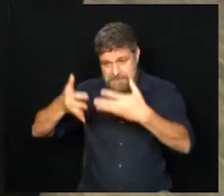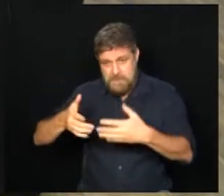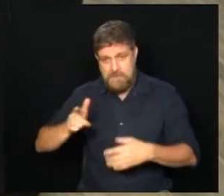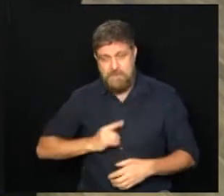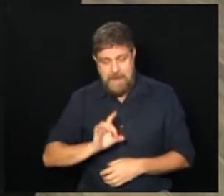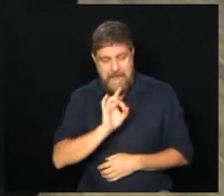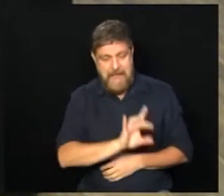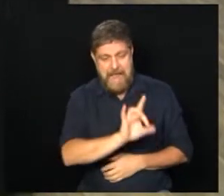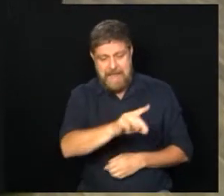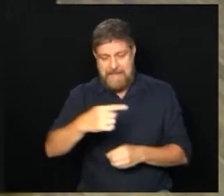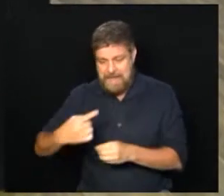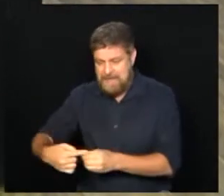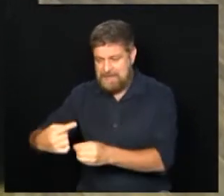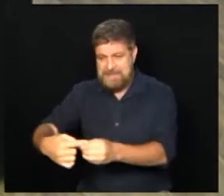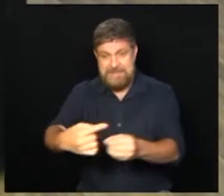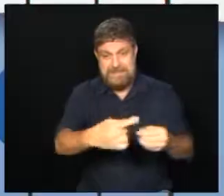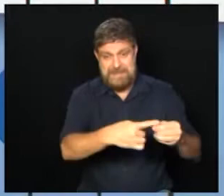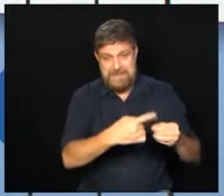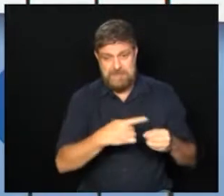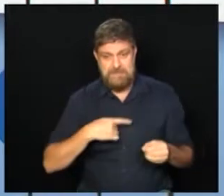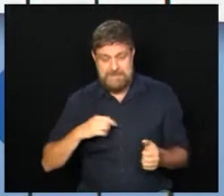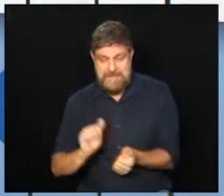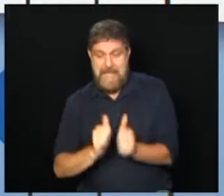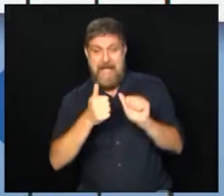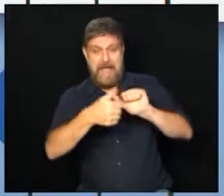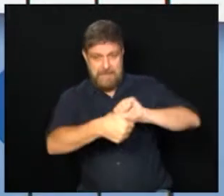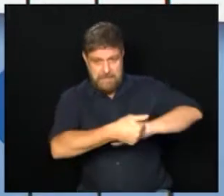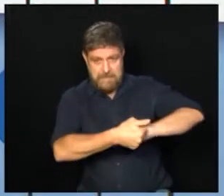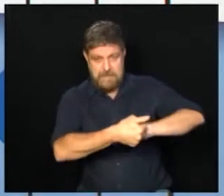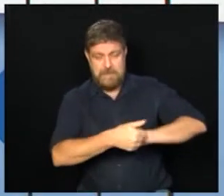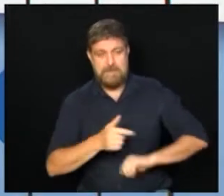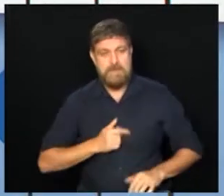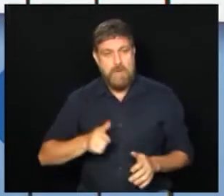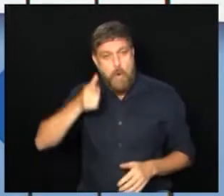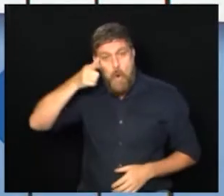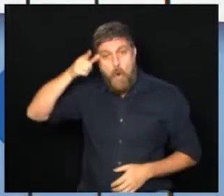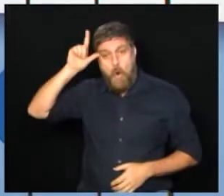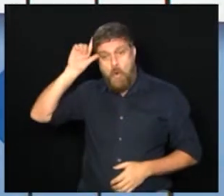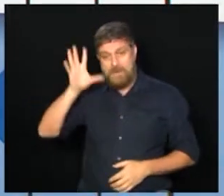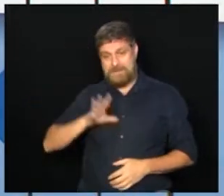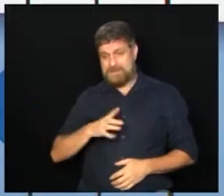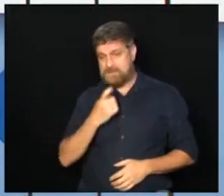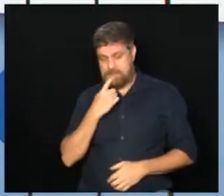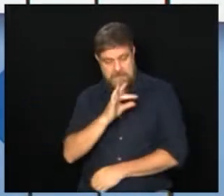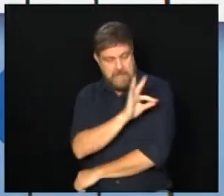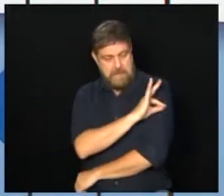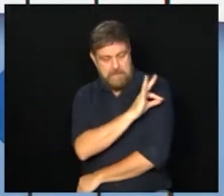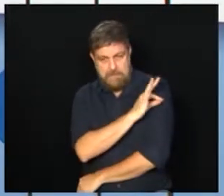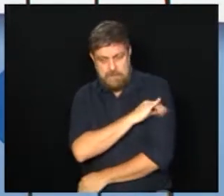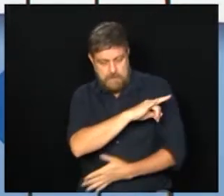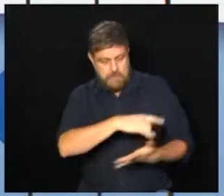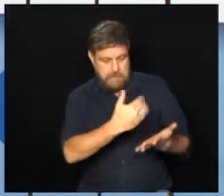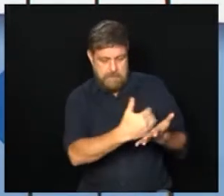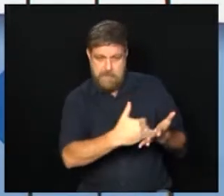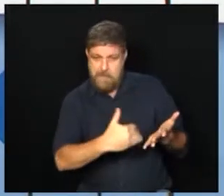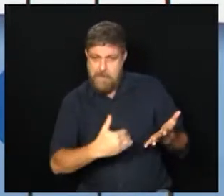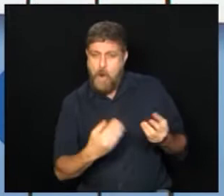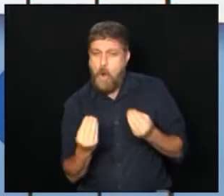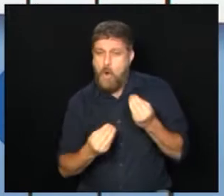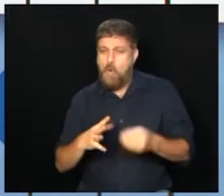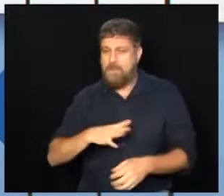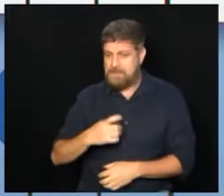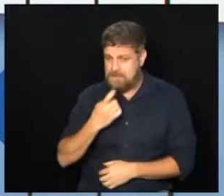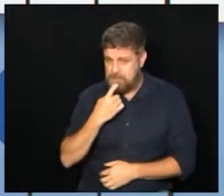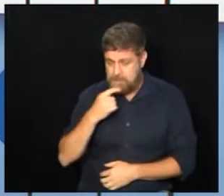cada cidade vai adequar a sua realidade. E ontem mesmo a prefeitura já emitiu uma nota dizendo como será aqui na nossa cidade.